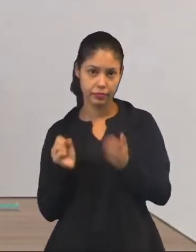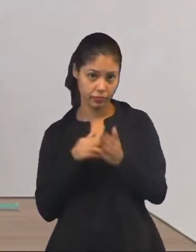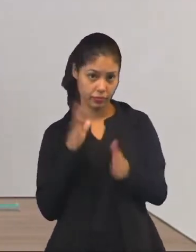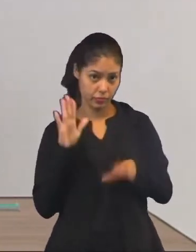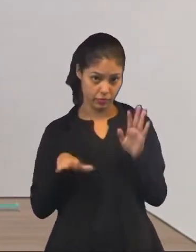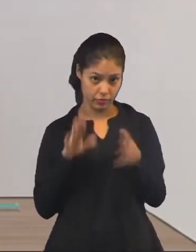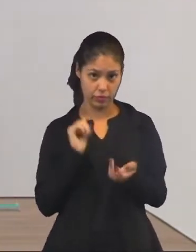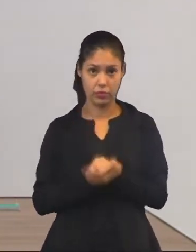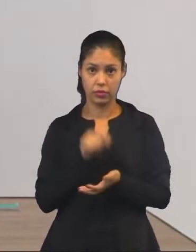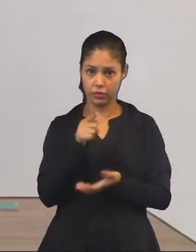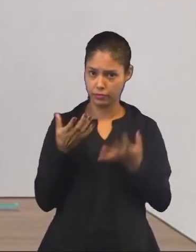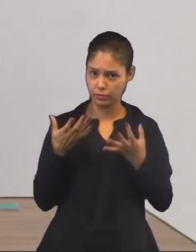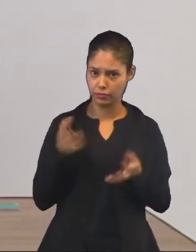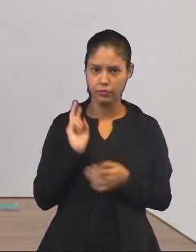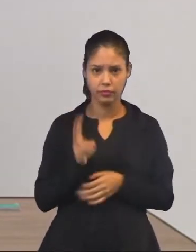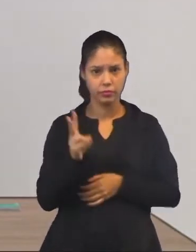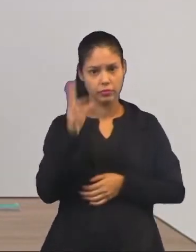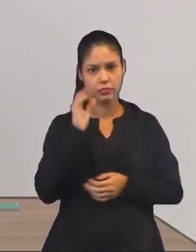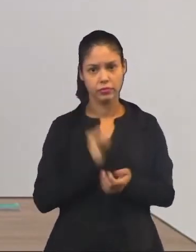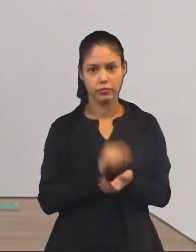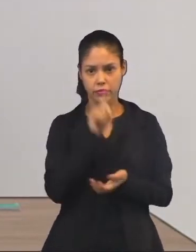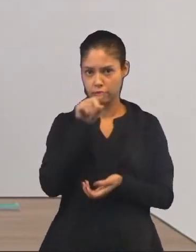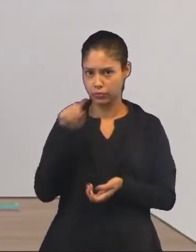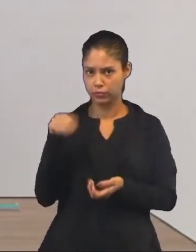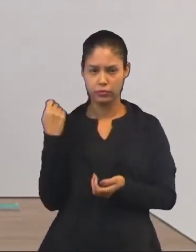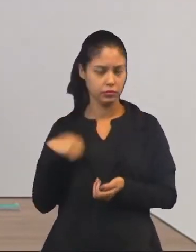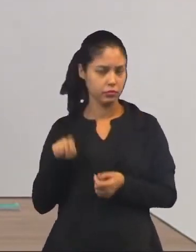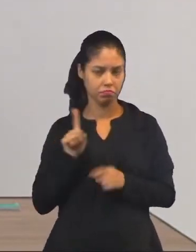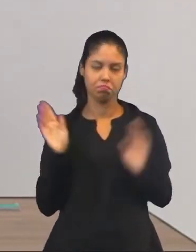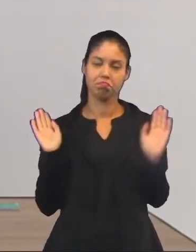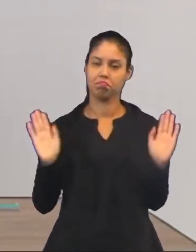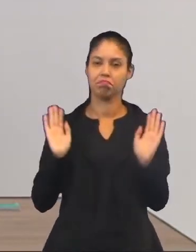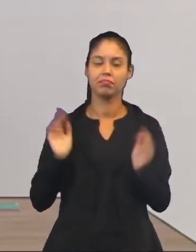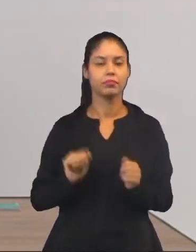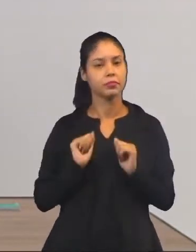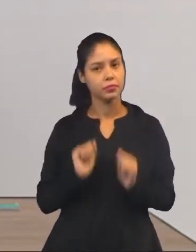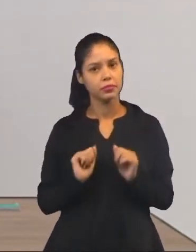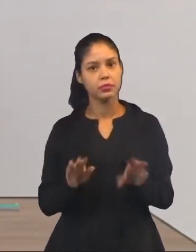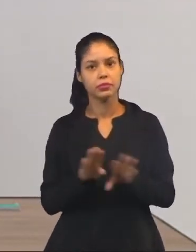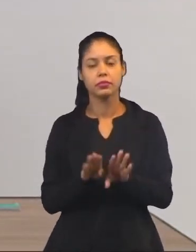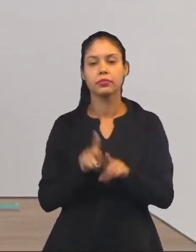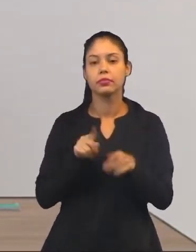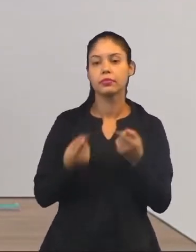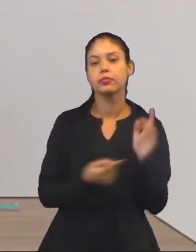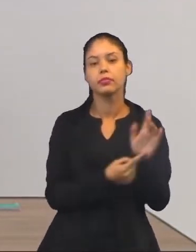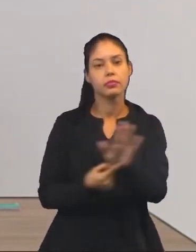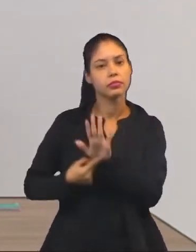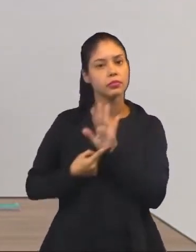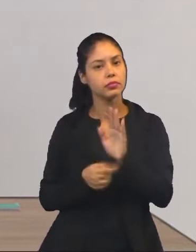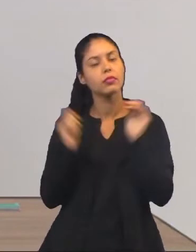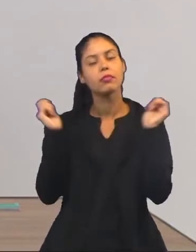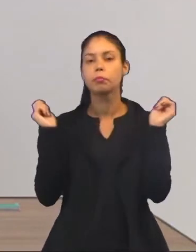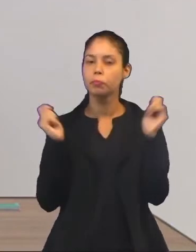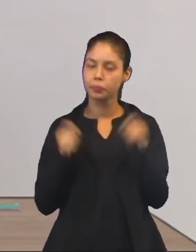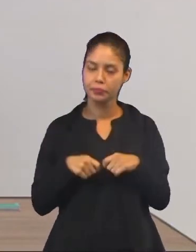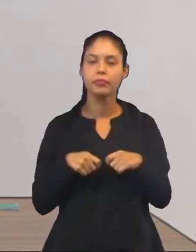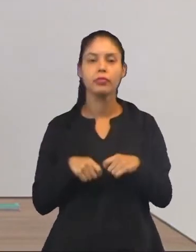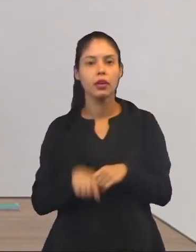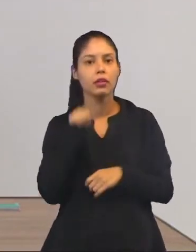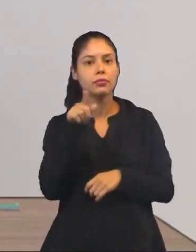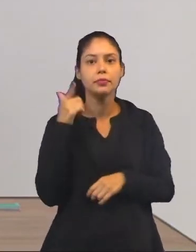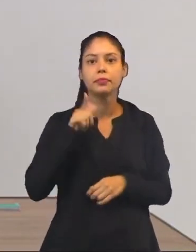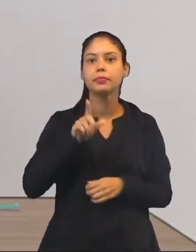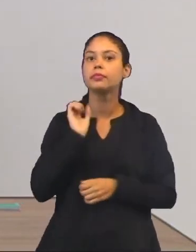Muitas vezes vocês querem permanecer nos palitinhos e não tem problema quanto a isso também. Mas eu tô aqui para mostrar para vocês que é possível, que